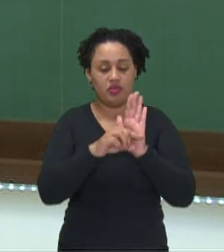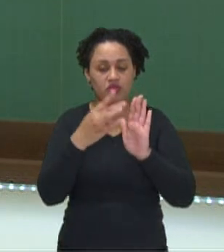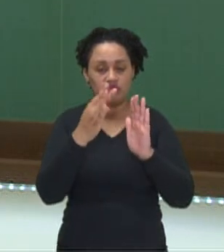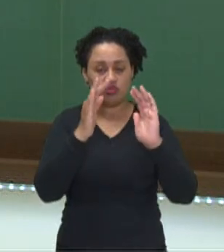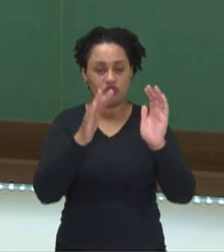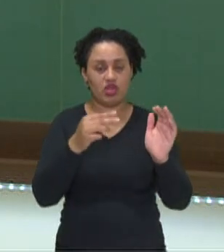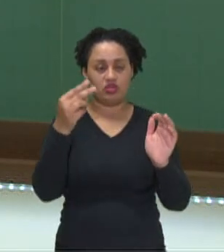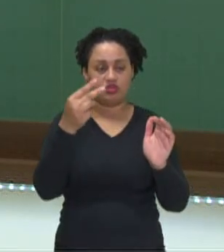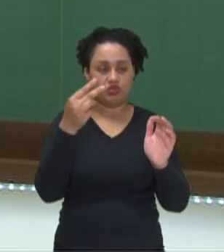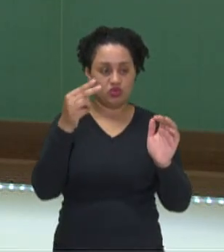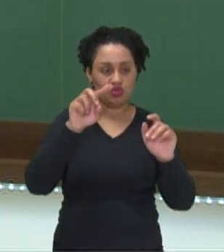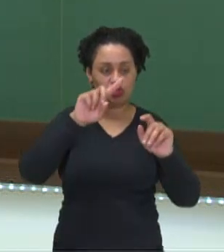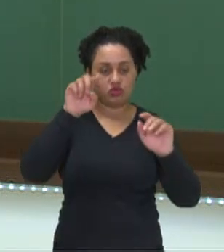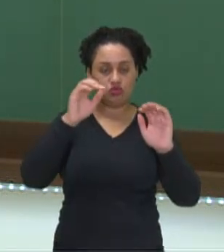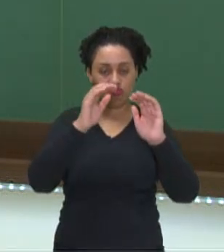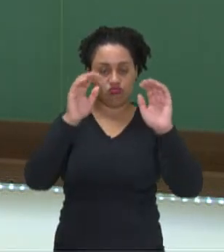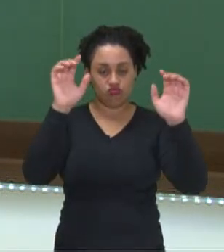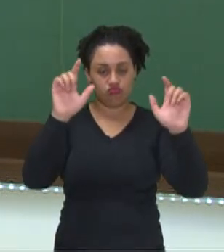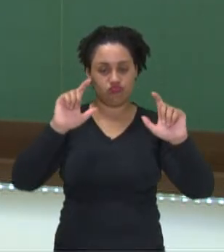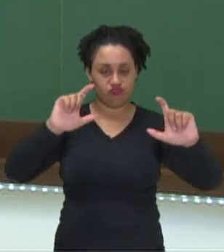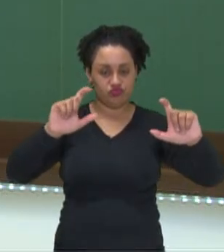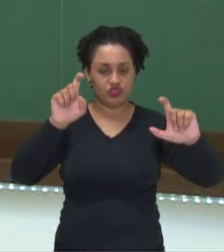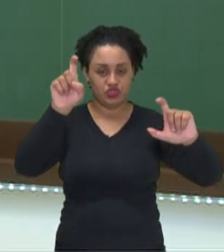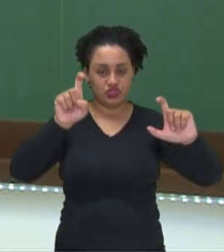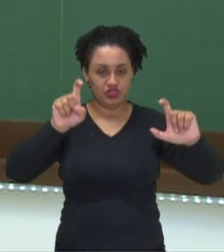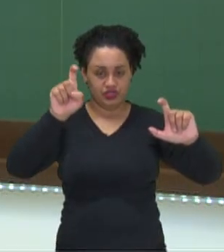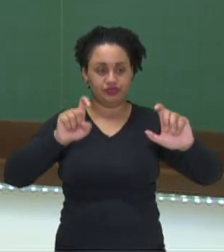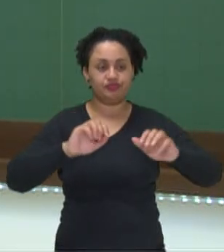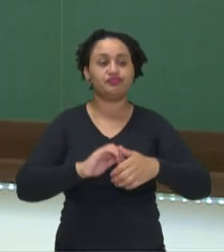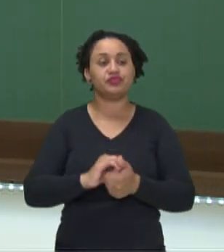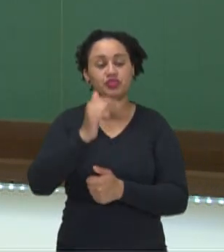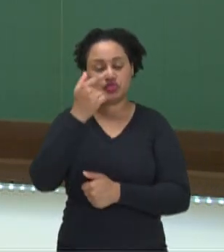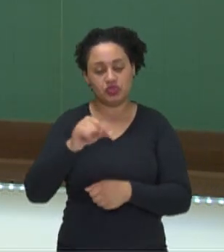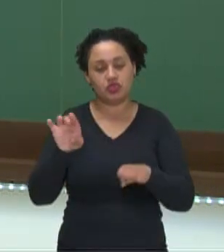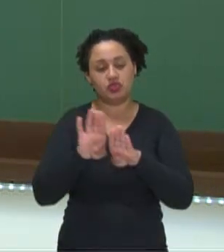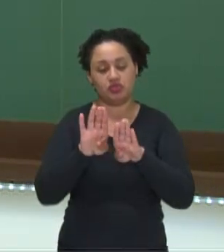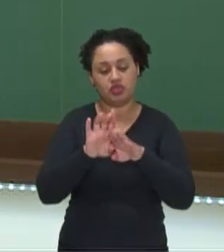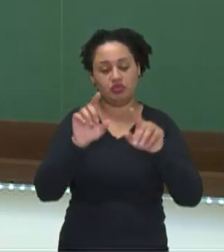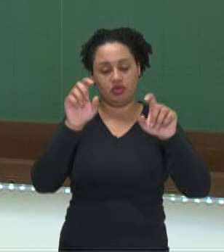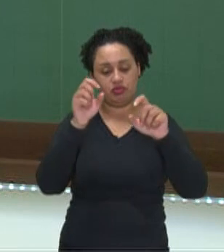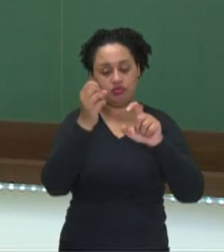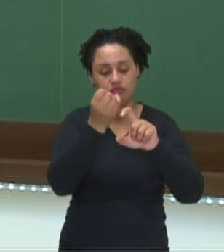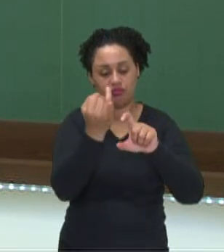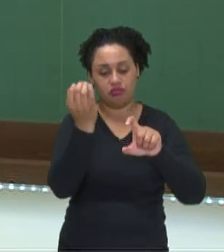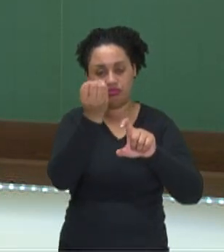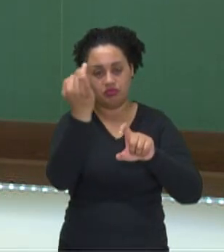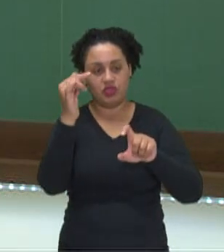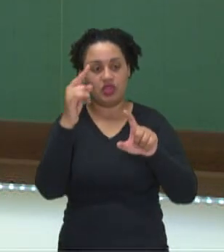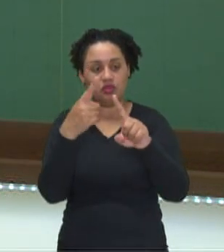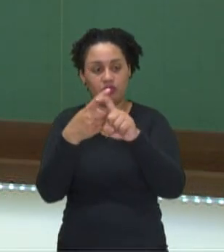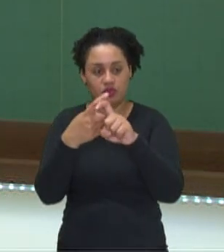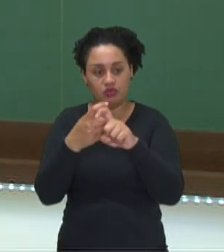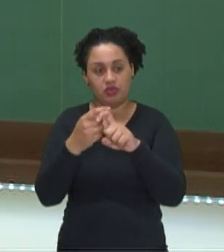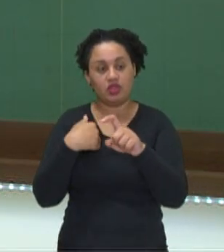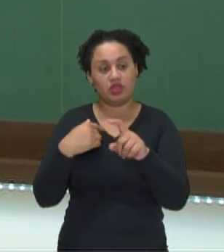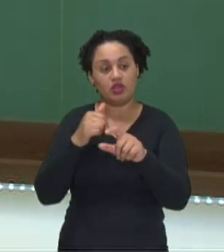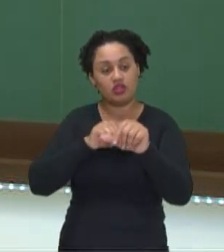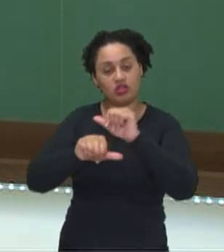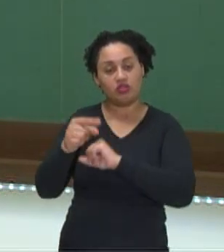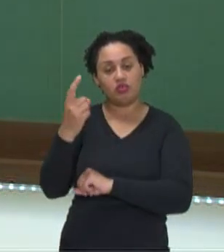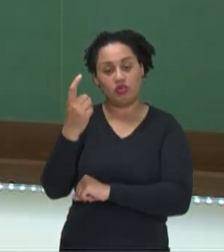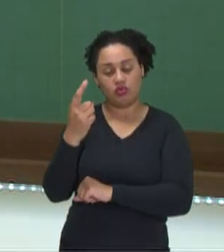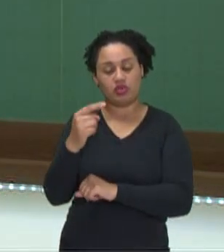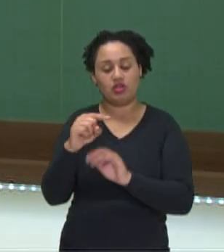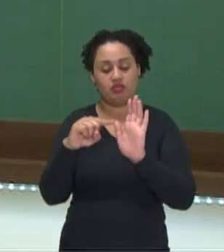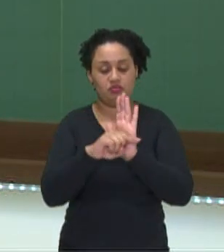e tudo isso elevado a x. Novamente, multiplicamos os expoentes e transformamos em um único expoente.